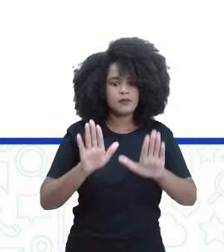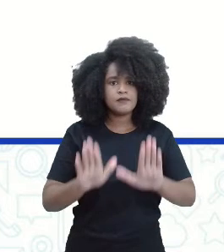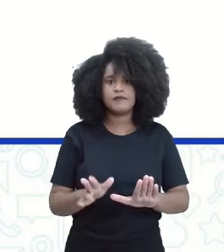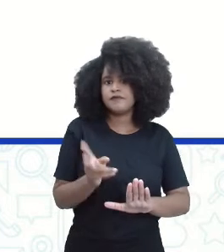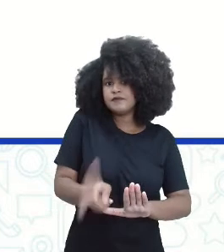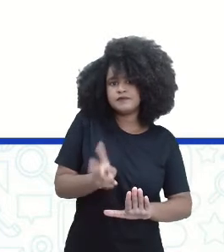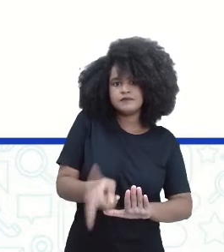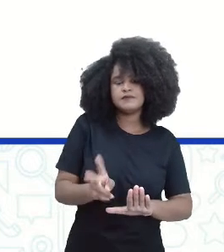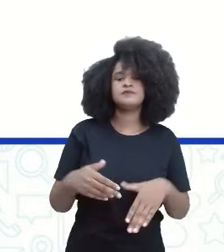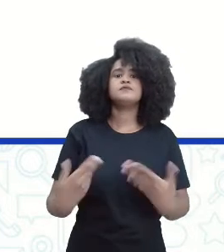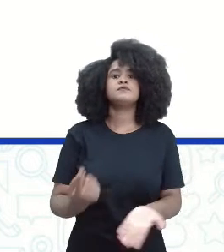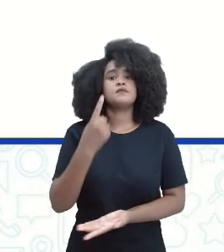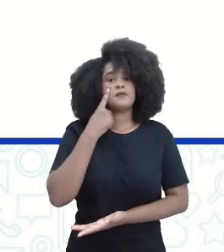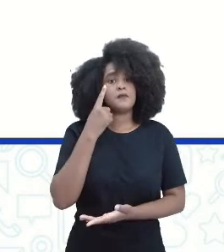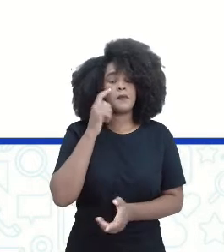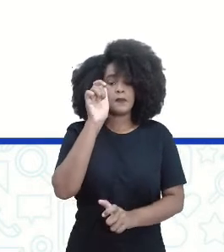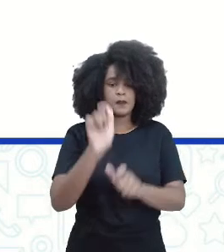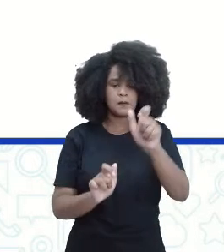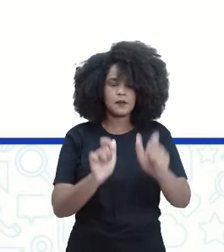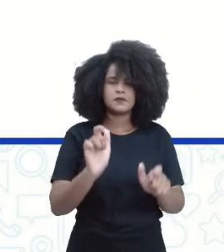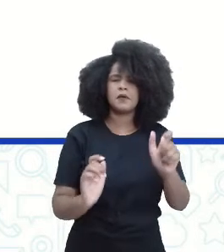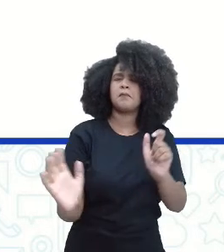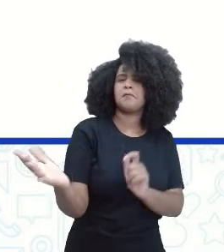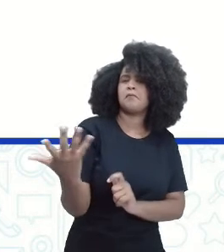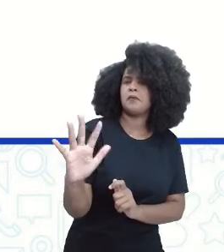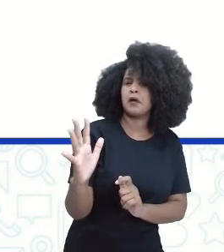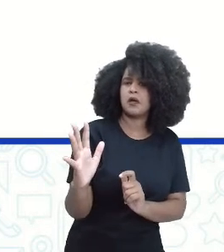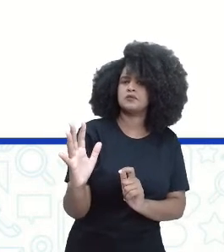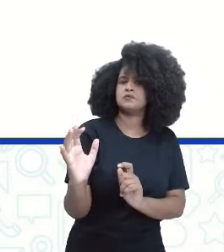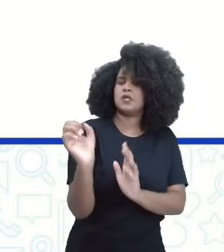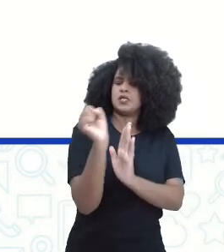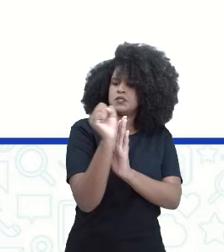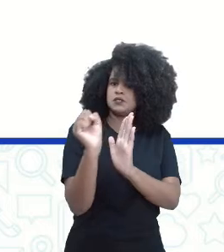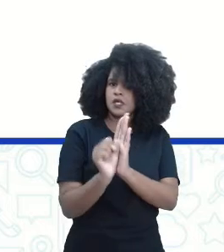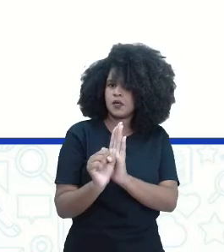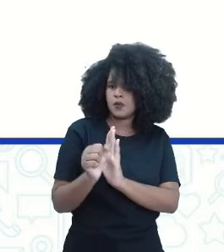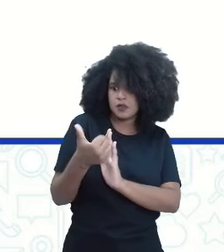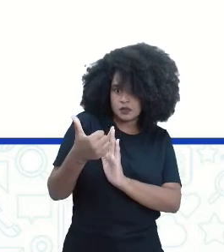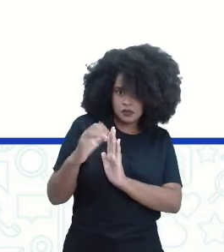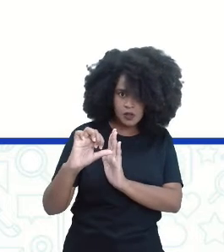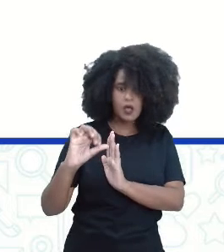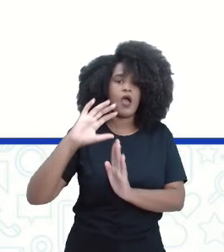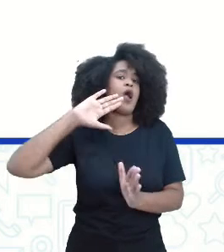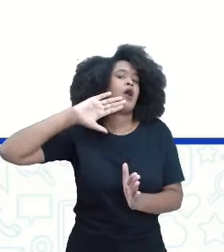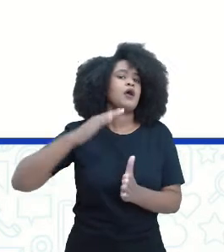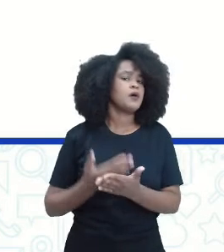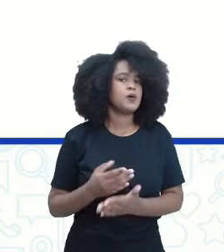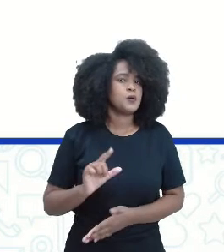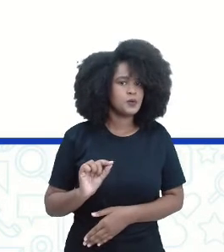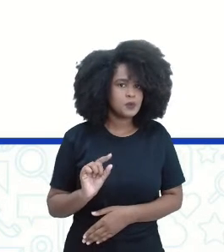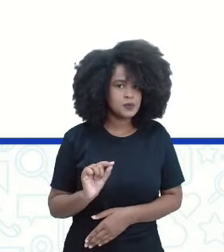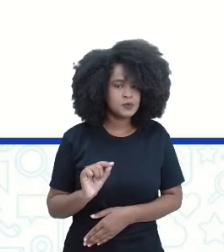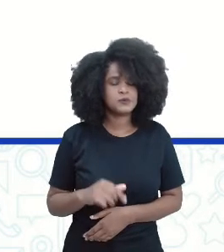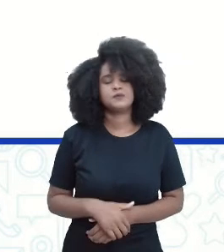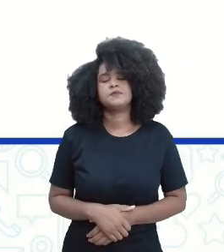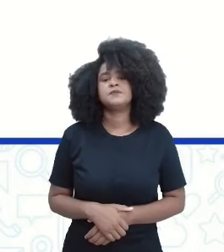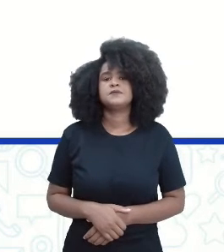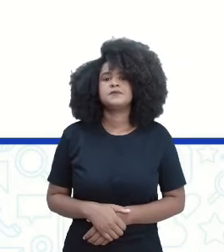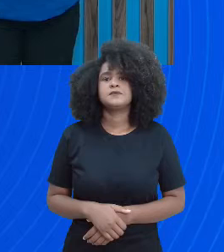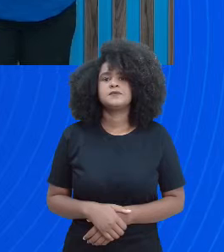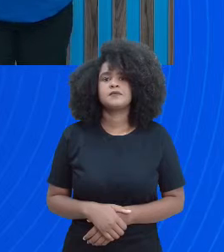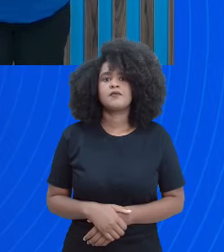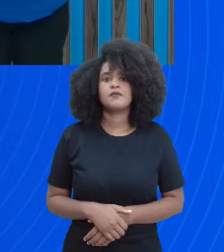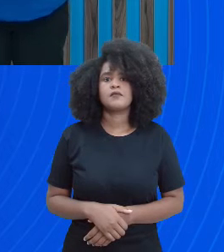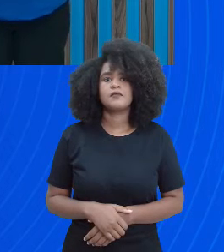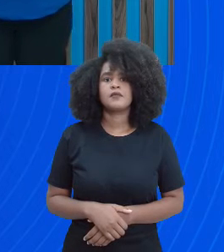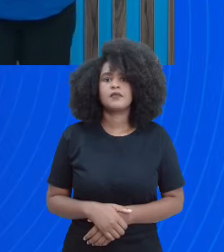as pessoas até a metade do século XIX, elas acreditavam que as espécies